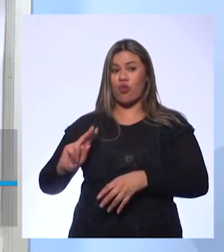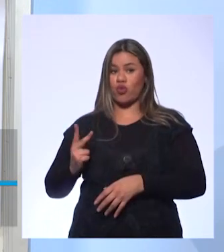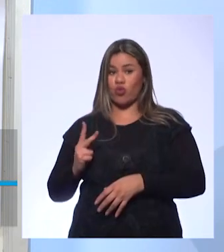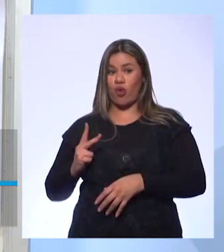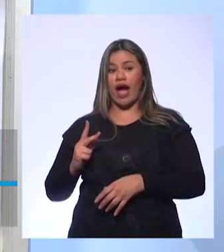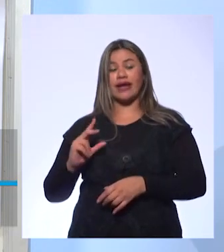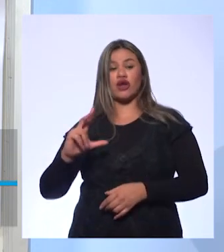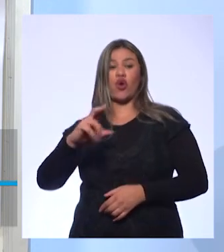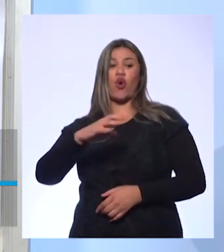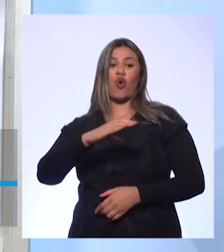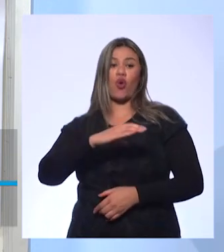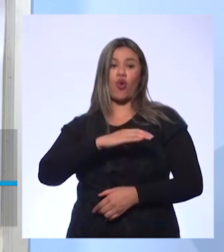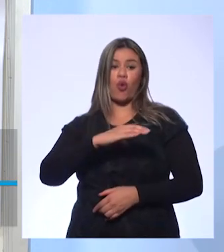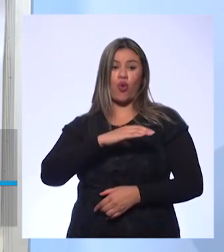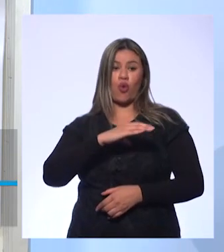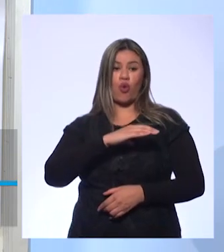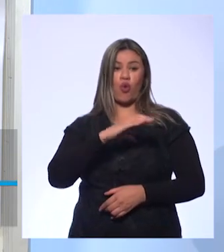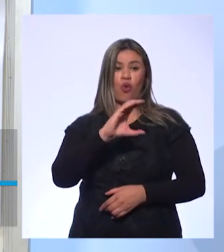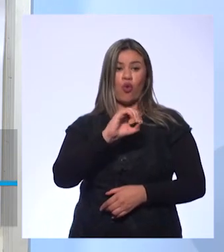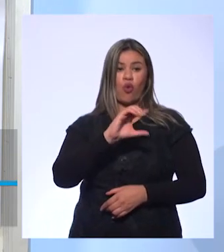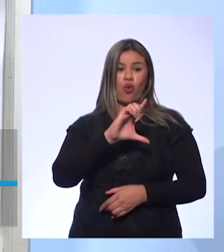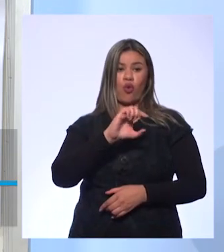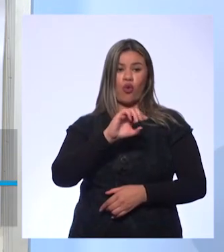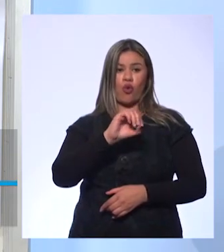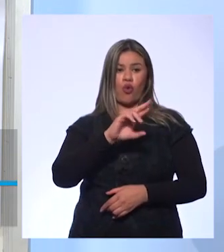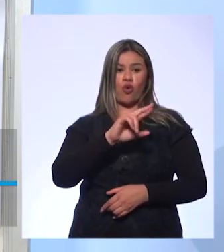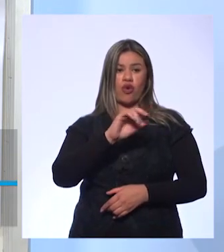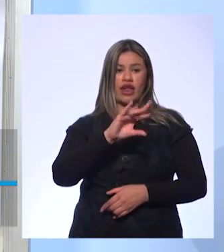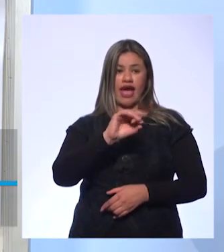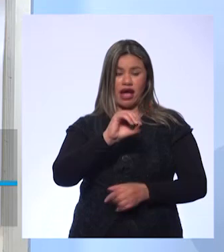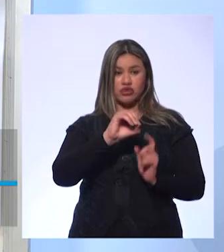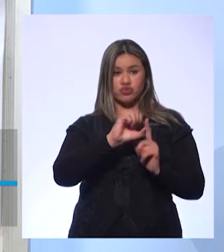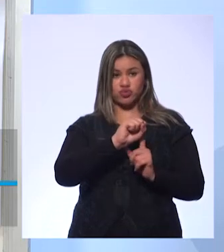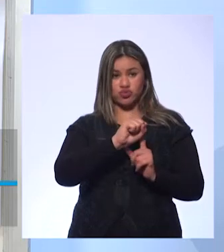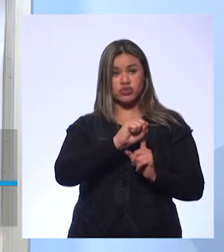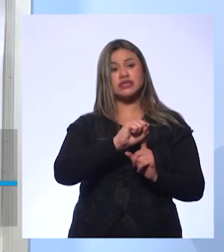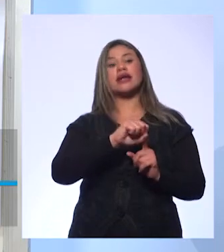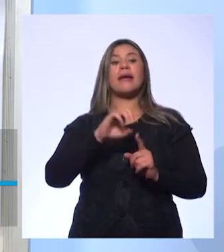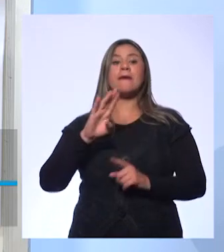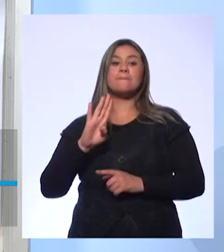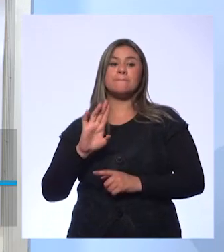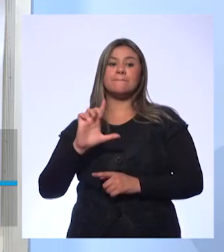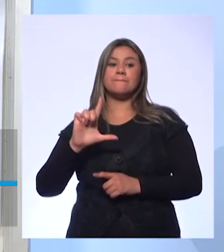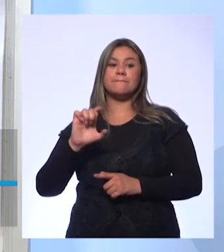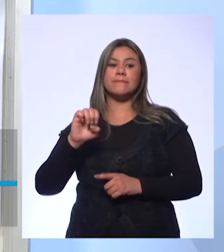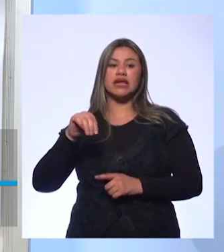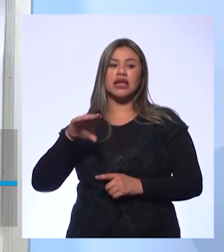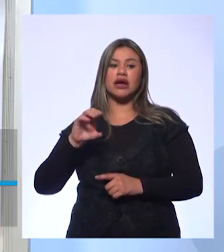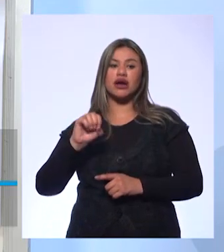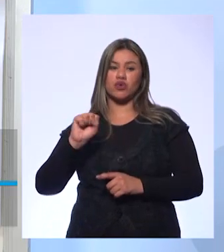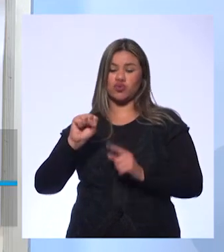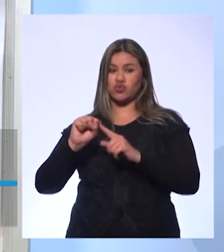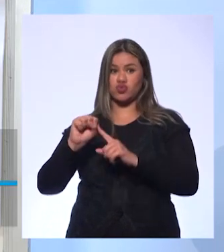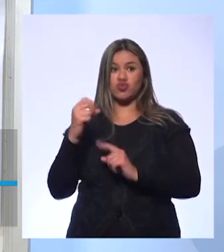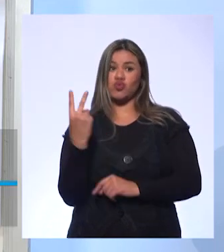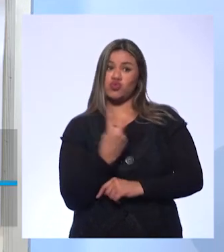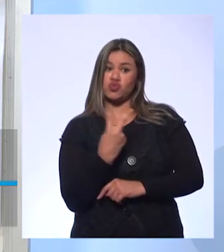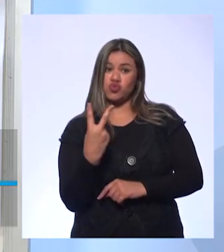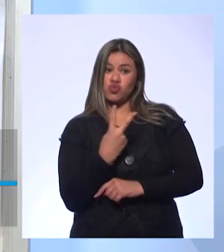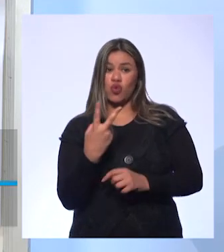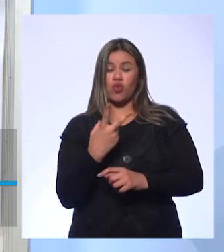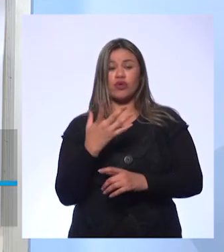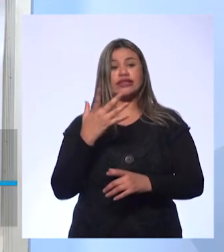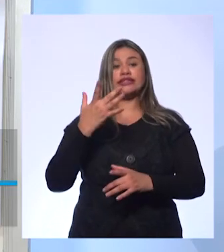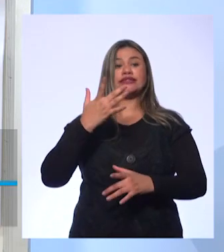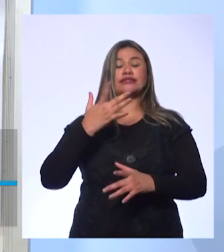colorados e brancos são dois grupos com interesses políticos econômicos diferentes Está bem então